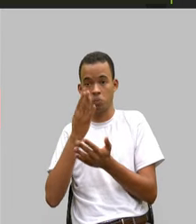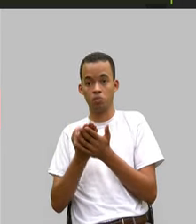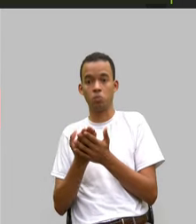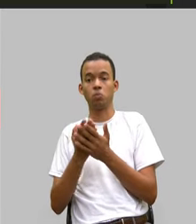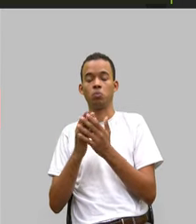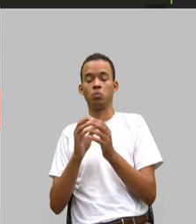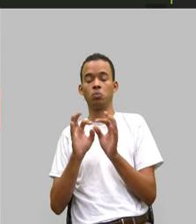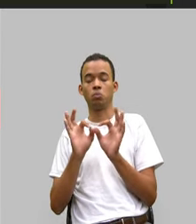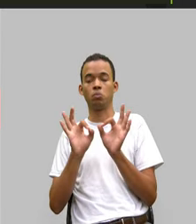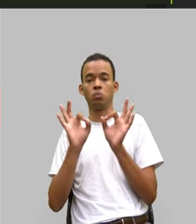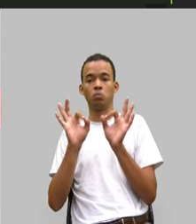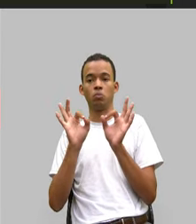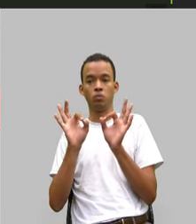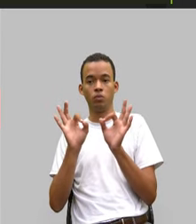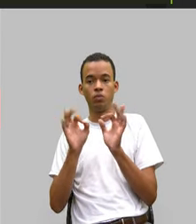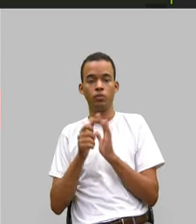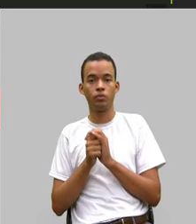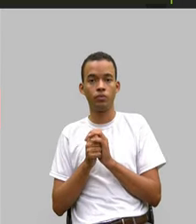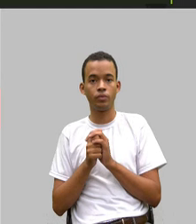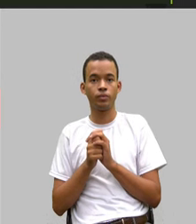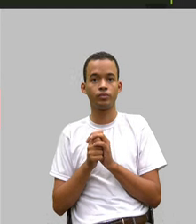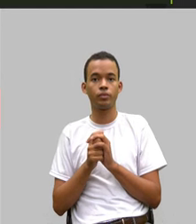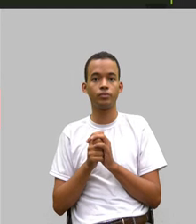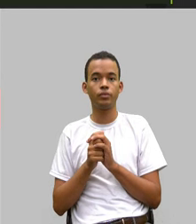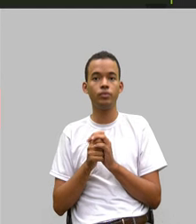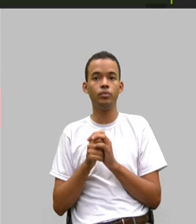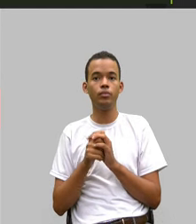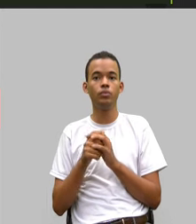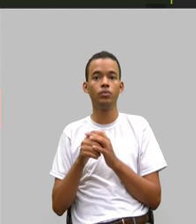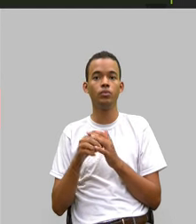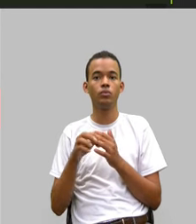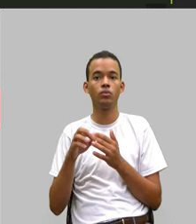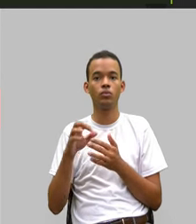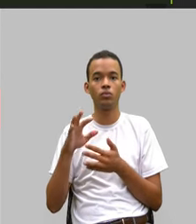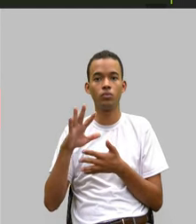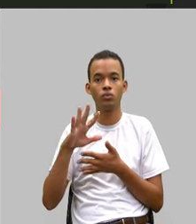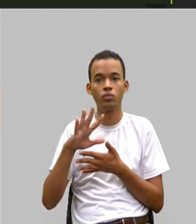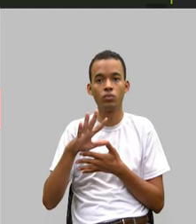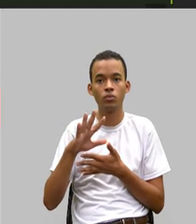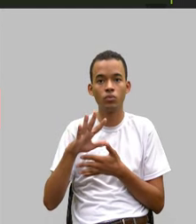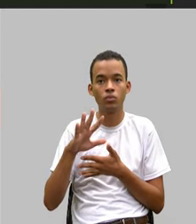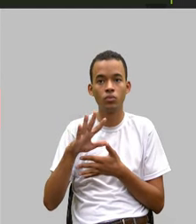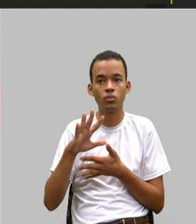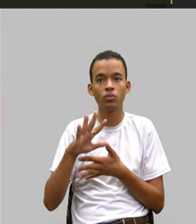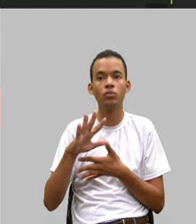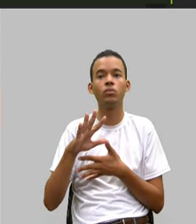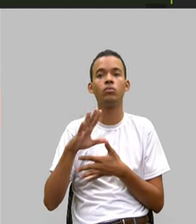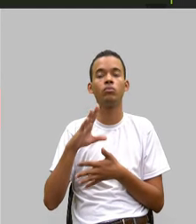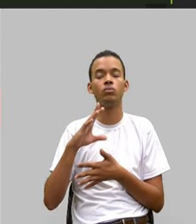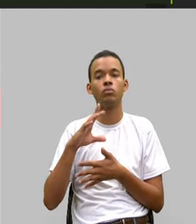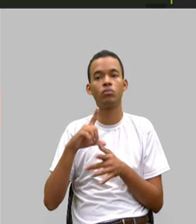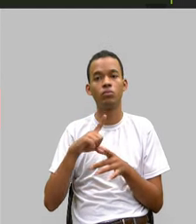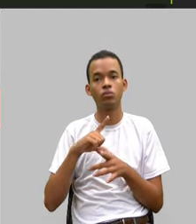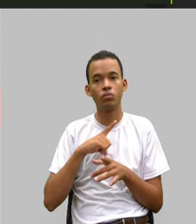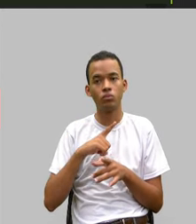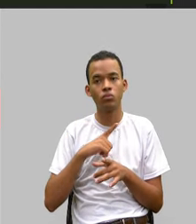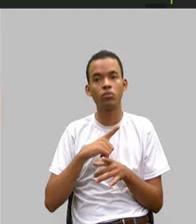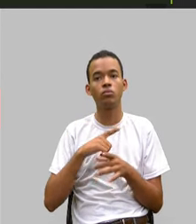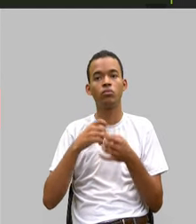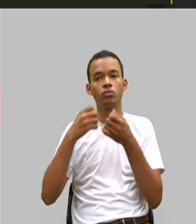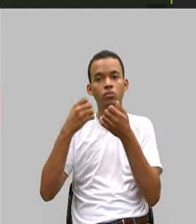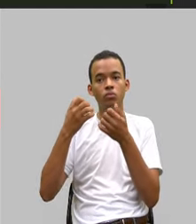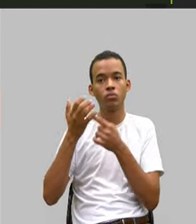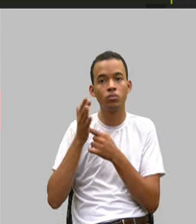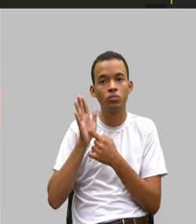eh esse mapa de evidências traria aí pra gente o que a gente tem de efeitos positivos nesses